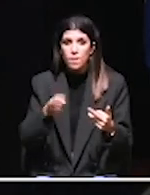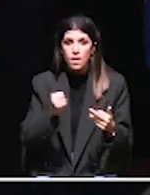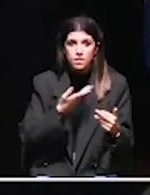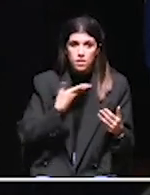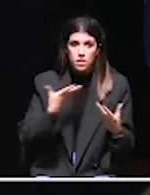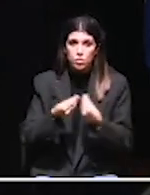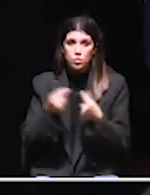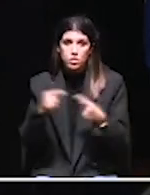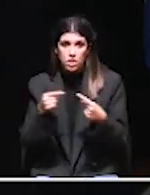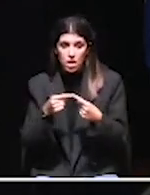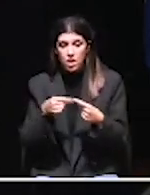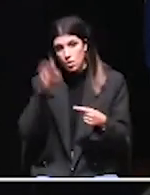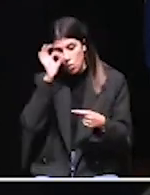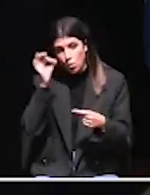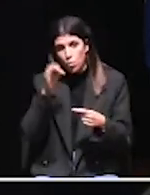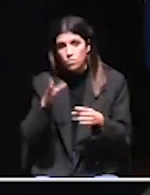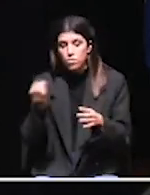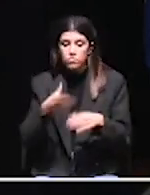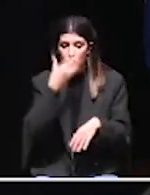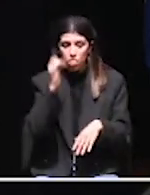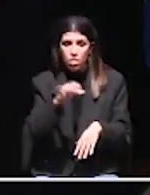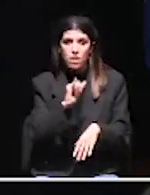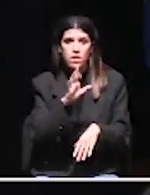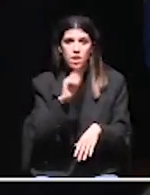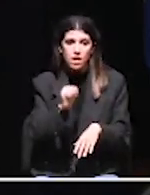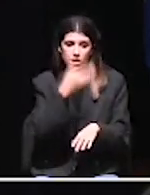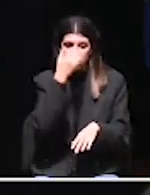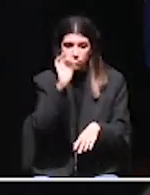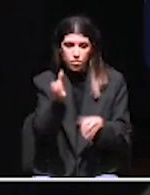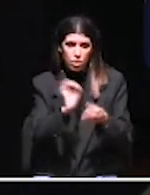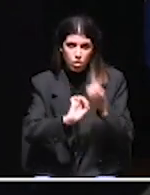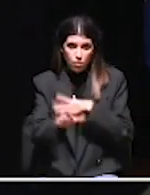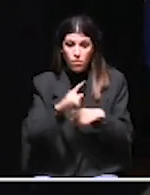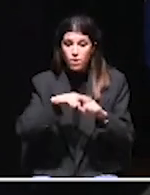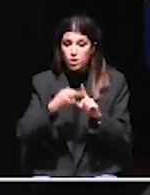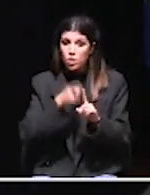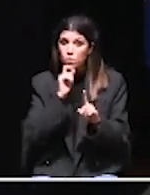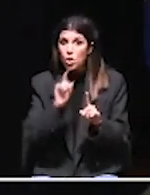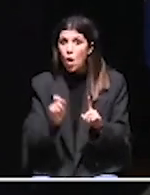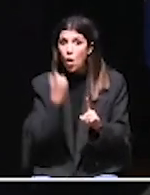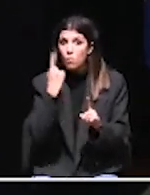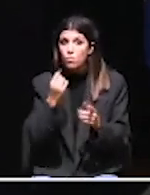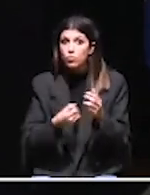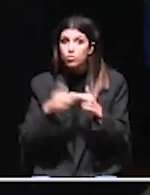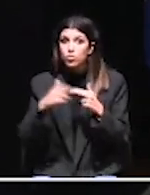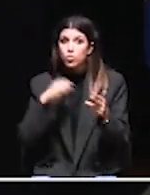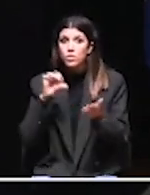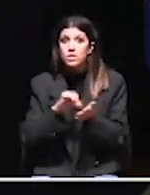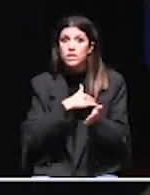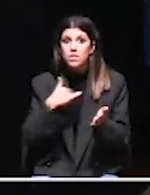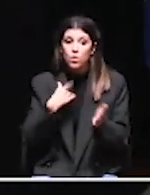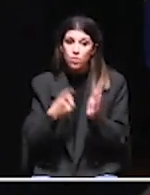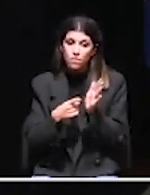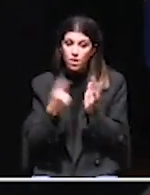PSD-CDS, Carlos Moedas, abdica de receita de IRS face ao Executivo anterior, este ano seria possível construir dois centros de saúde, tão em falta em